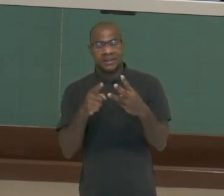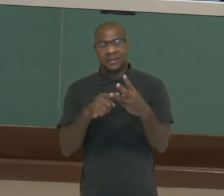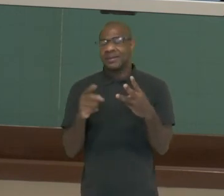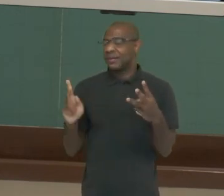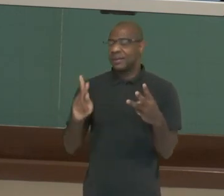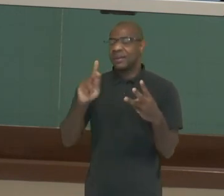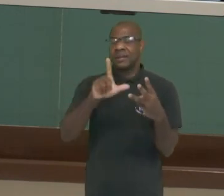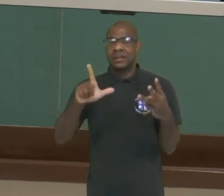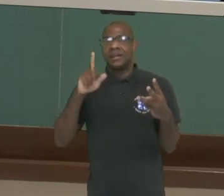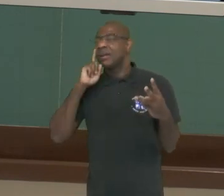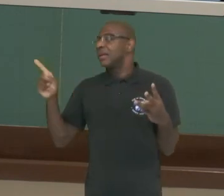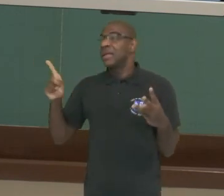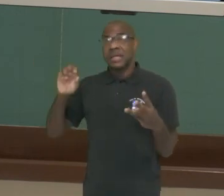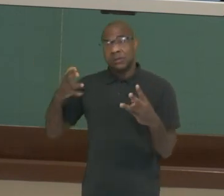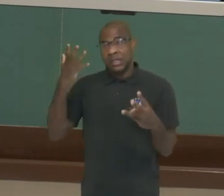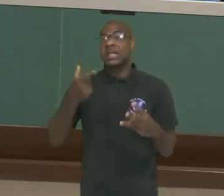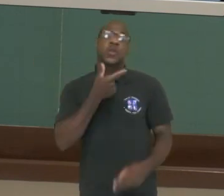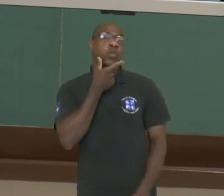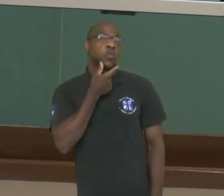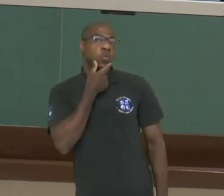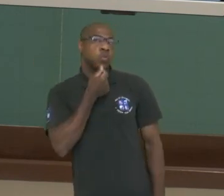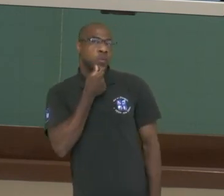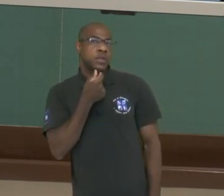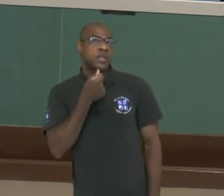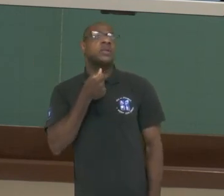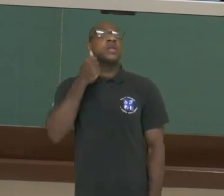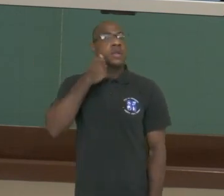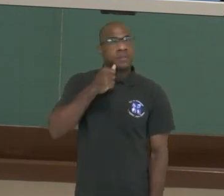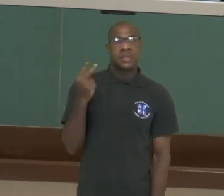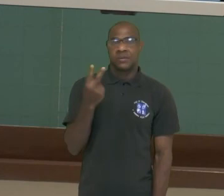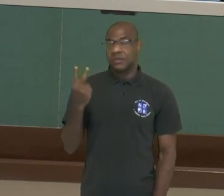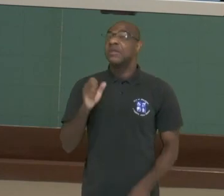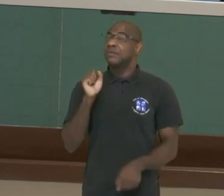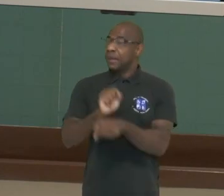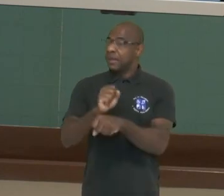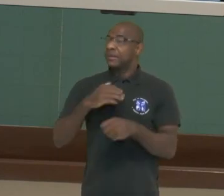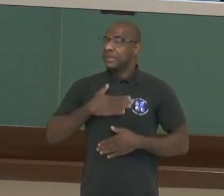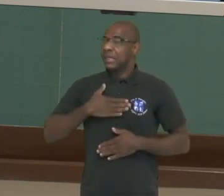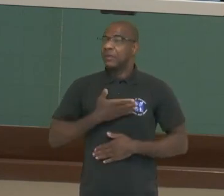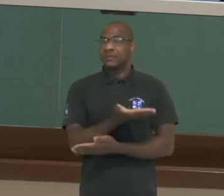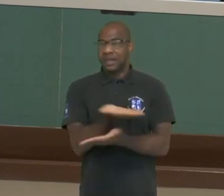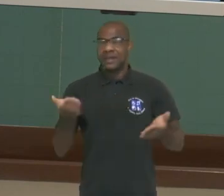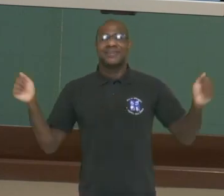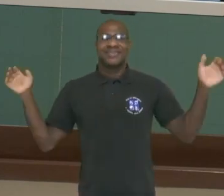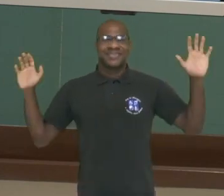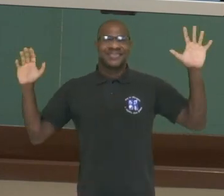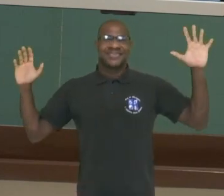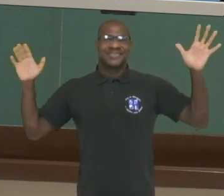ocorre nos meninos. Espero que vocês tenham gostado. Até breve!